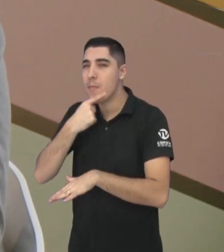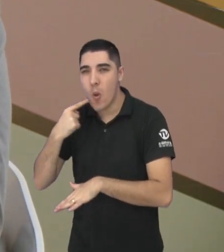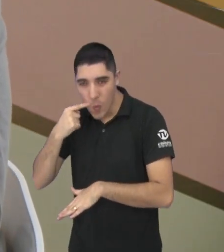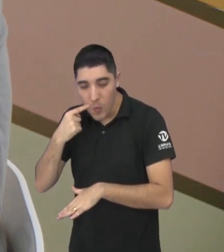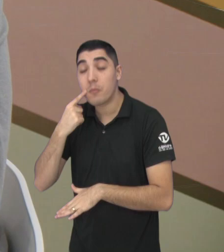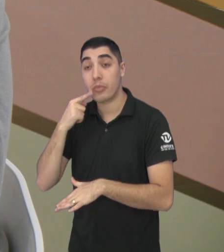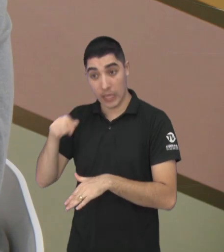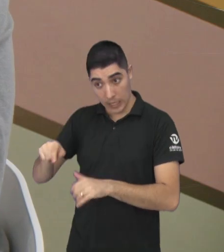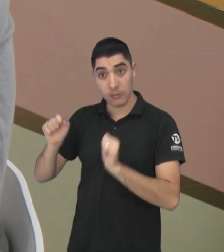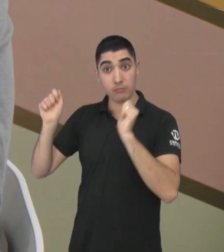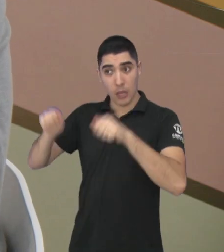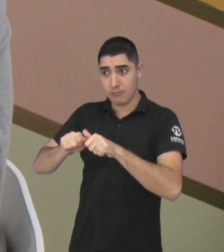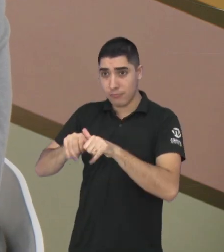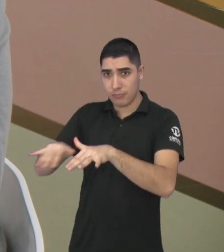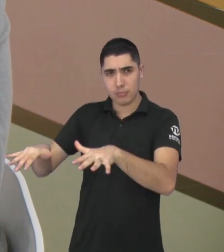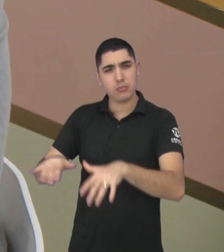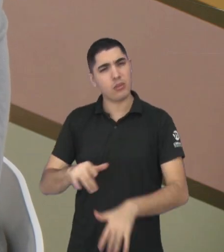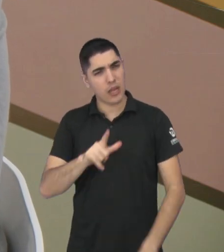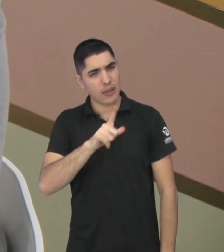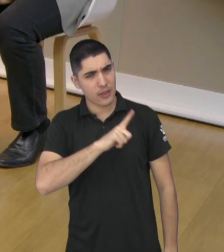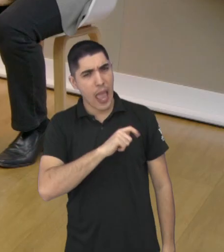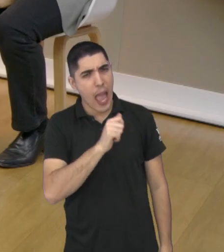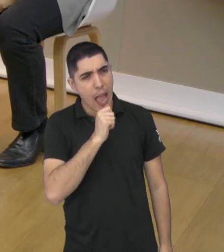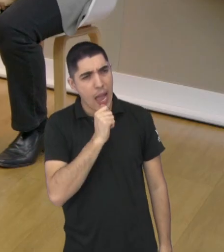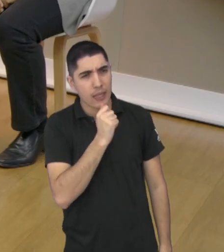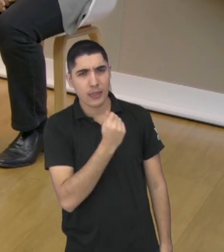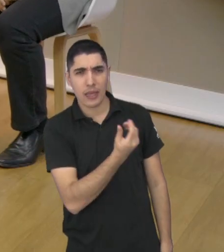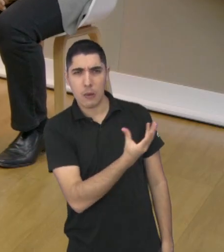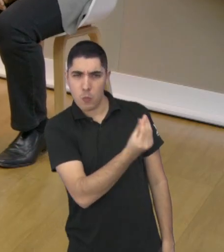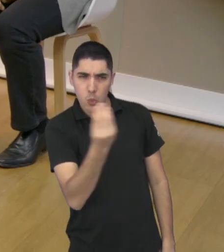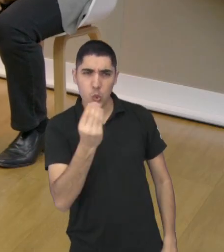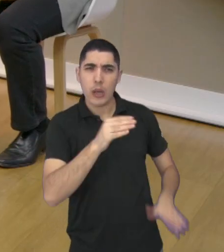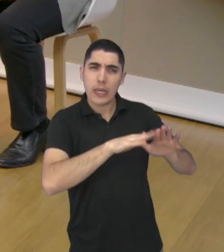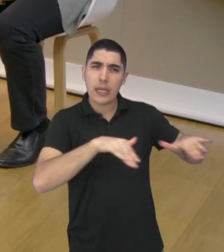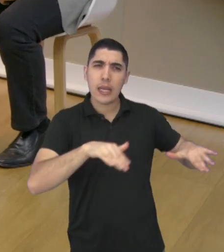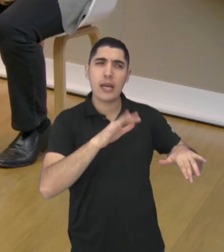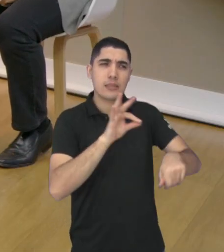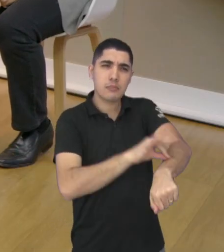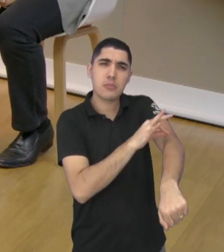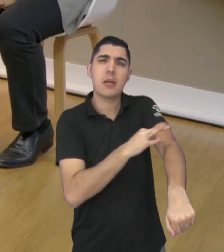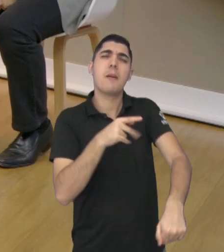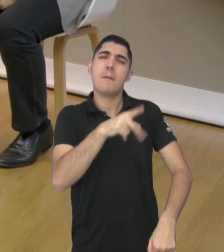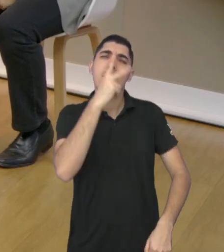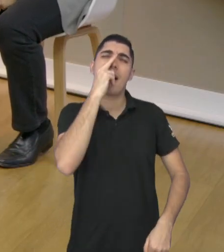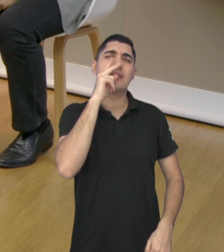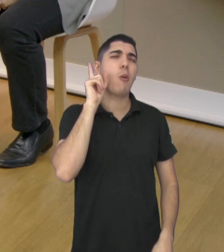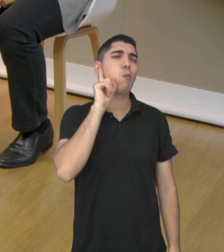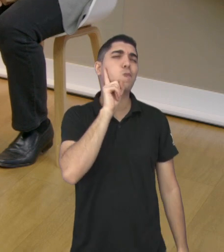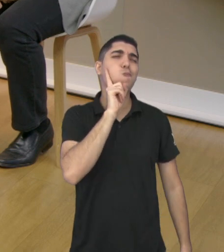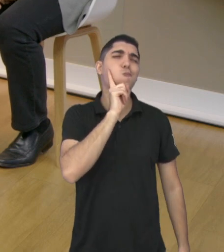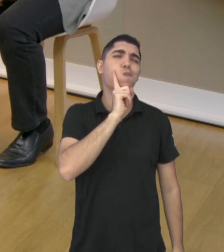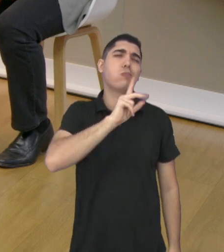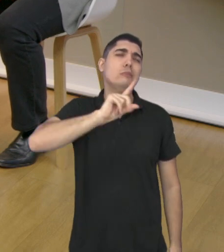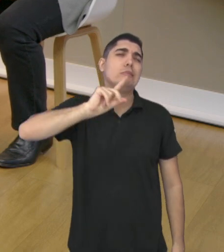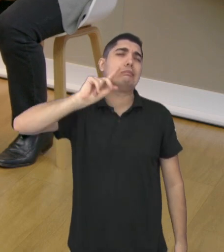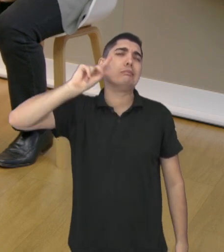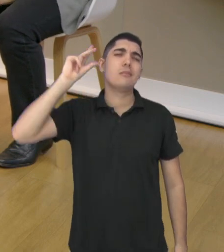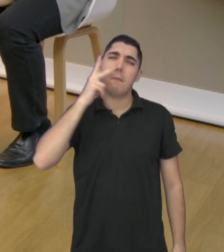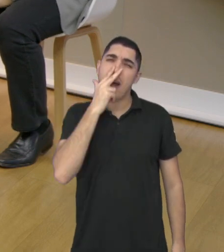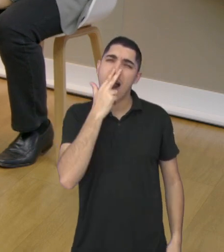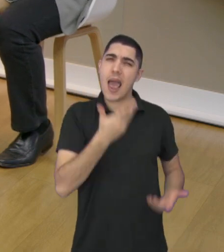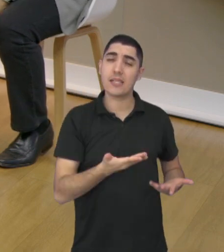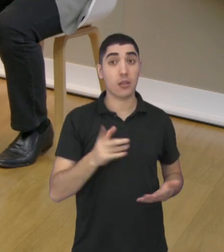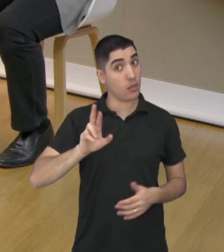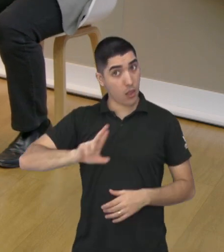altamente transmissível, tem uma sazonalidade. Ainda existem muitas crianças com catapora? Porque parece que é uma doença tão antiga. Não, muitas crianças